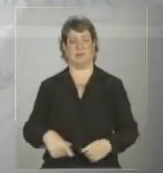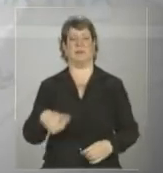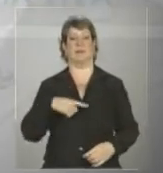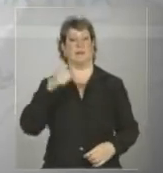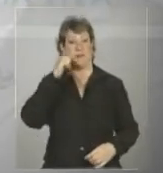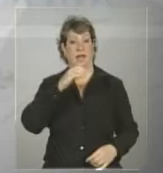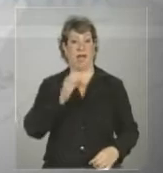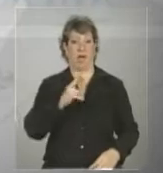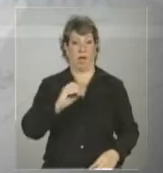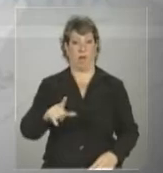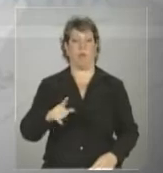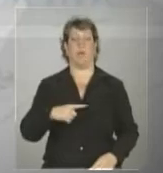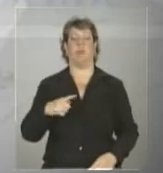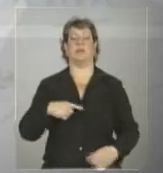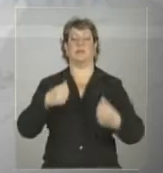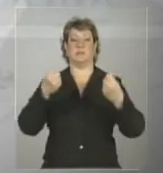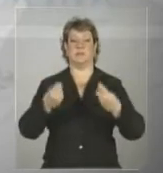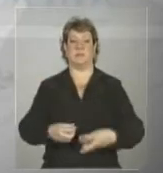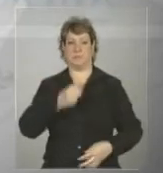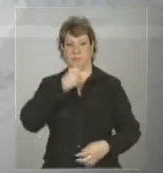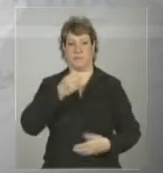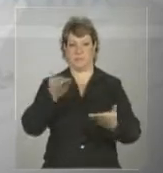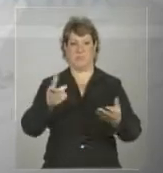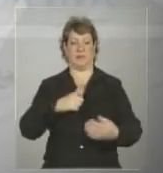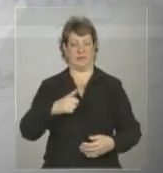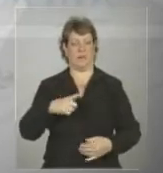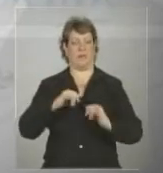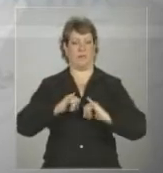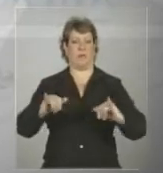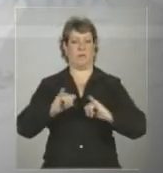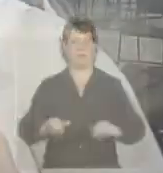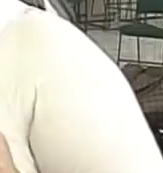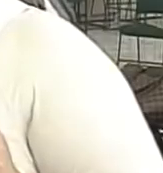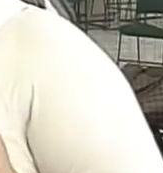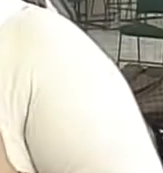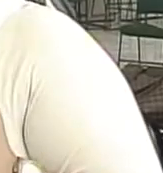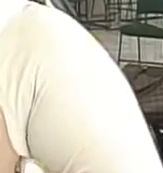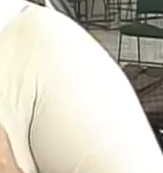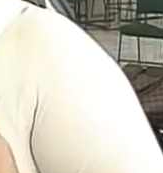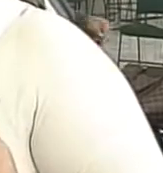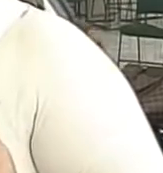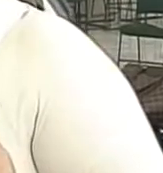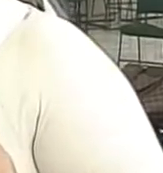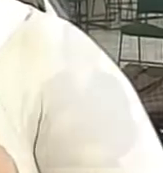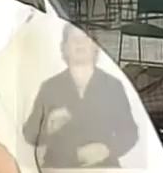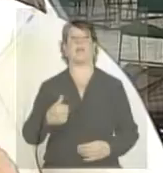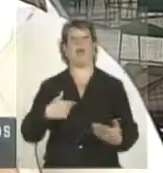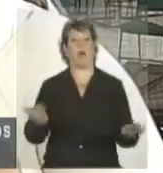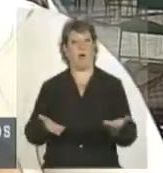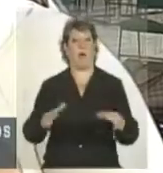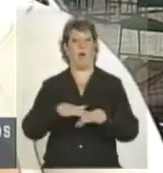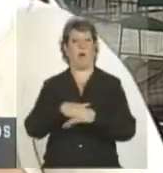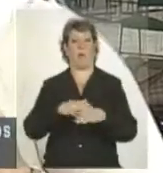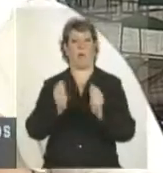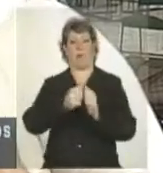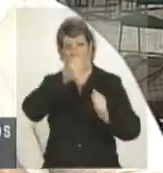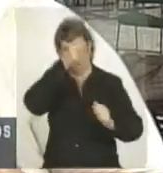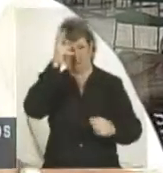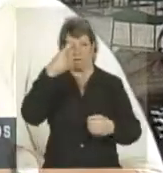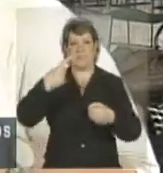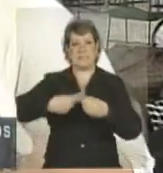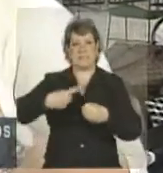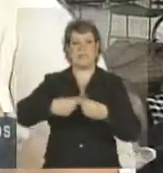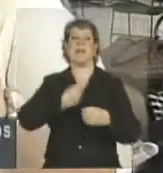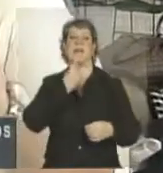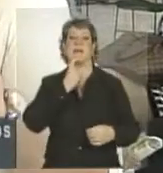Monteiro acompanhou toda a cerimônia e tem outras informações. Adriana, eu converso agora com o prefeito de Campinas, em